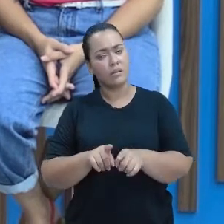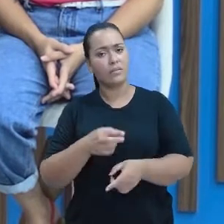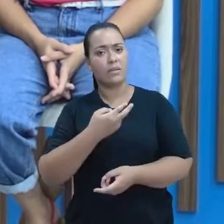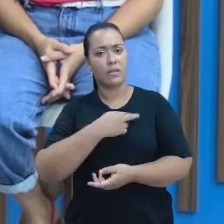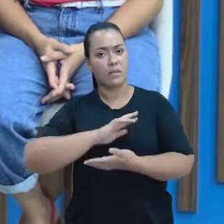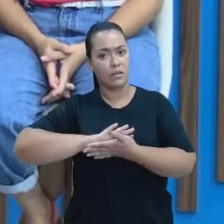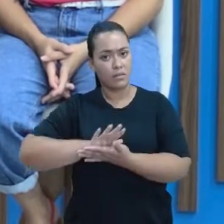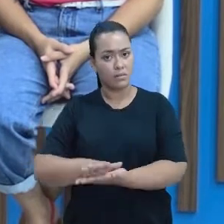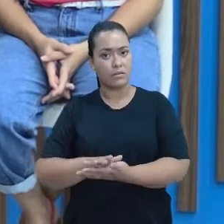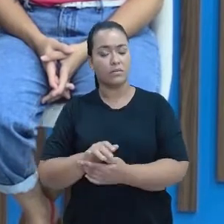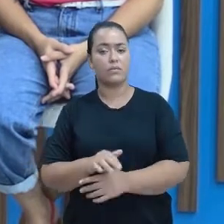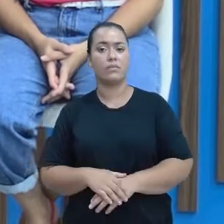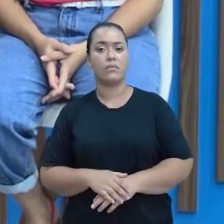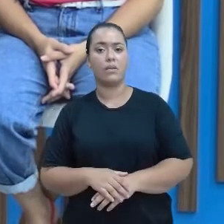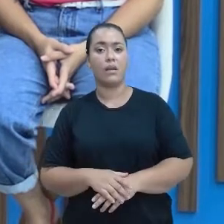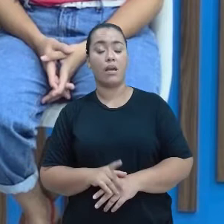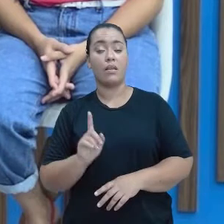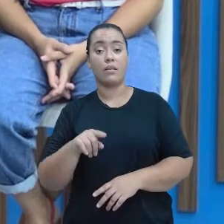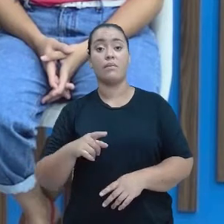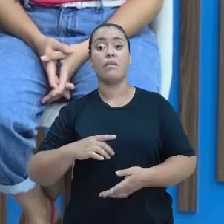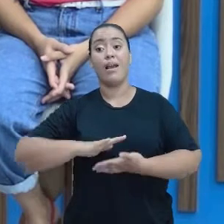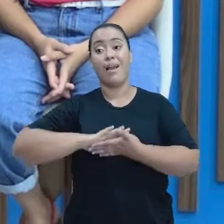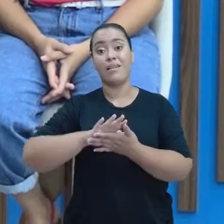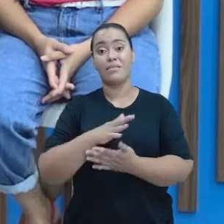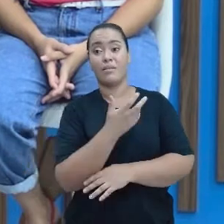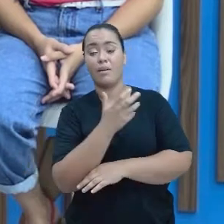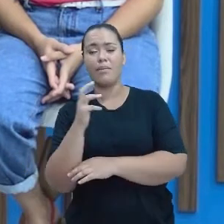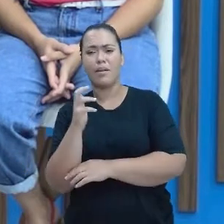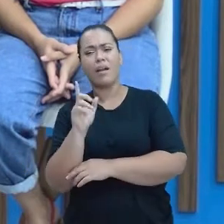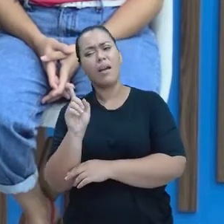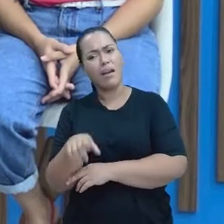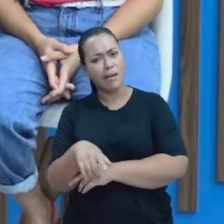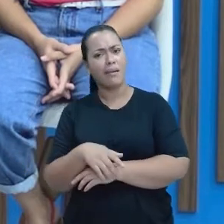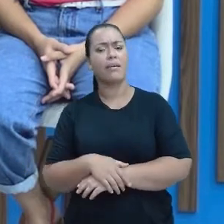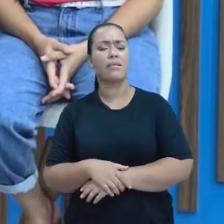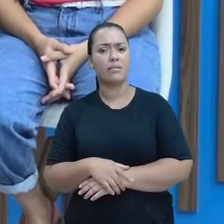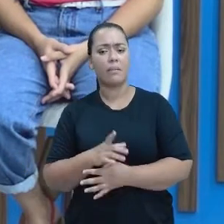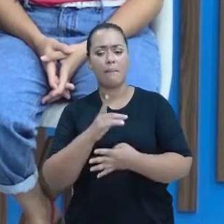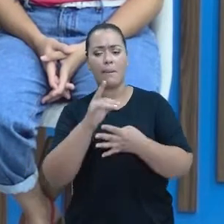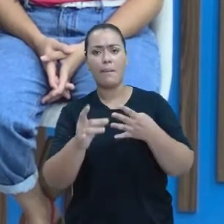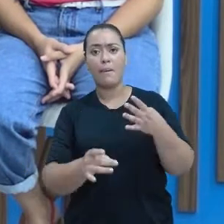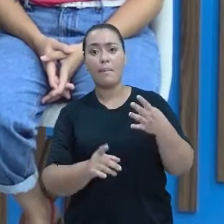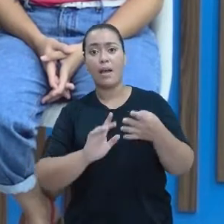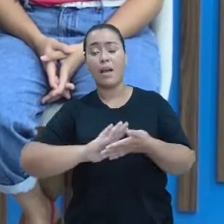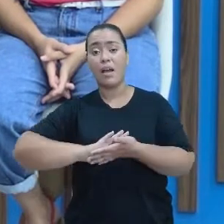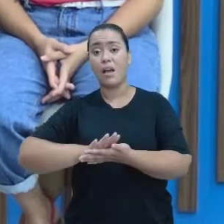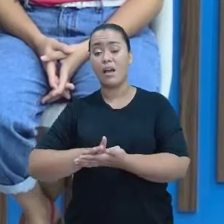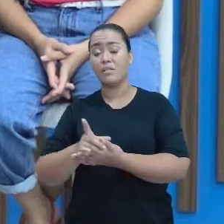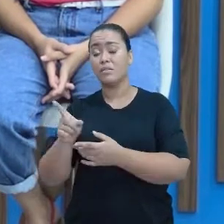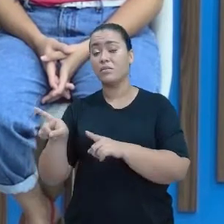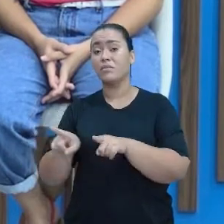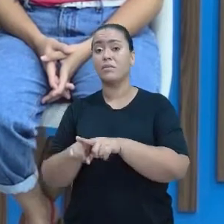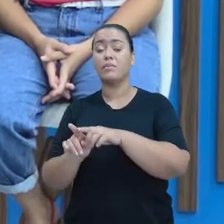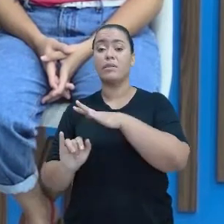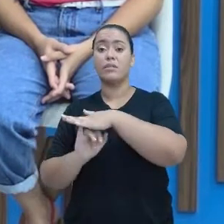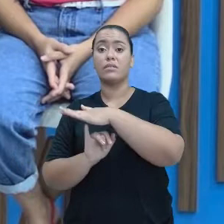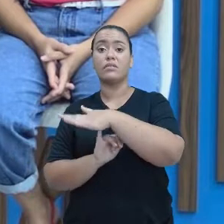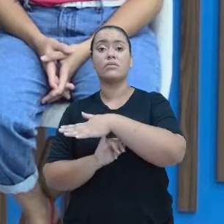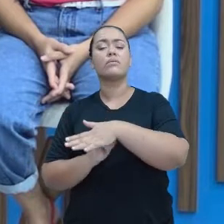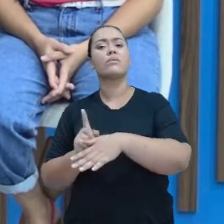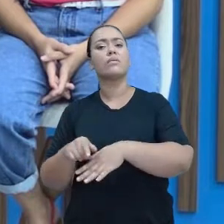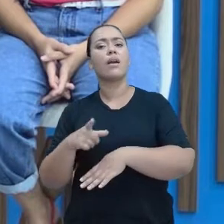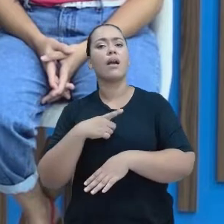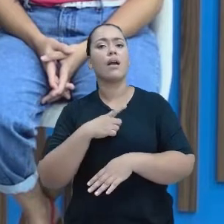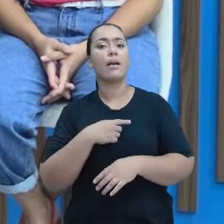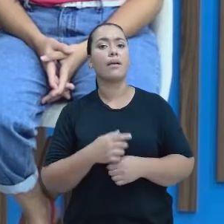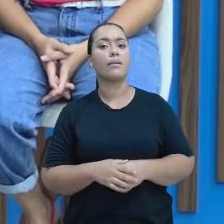científico-religioso, o racismo ambiental. Então, o racismo institucional. Então,